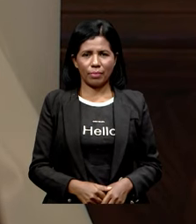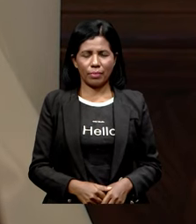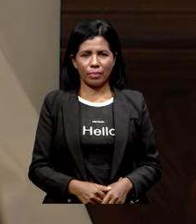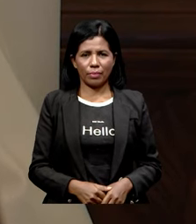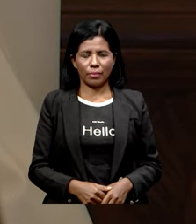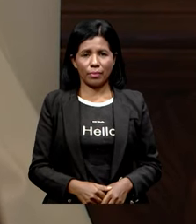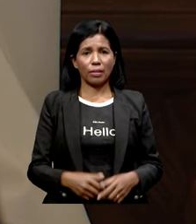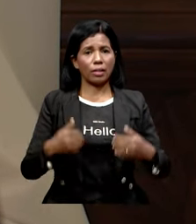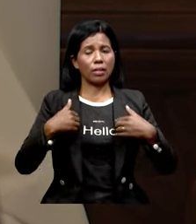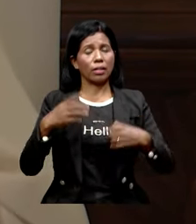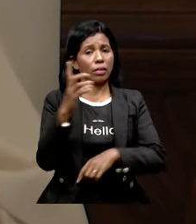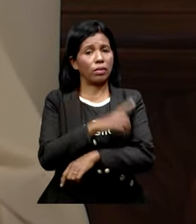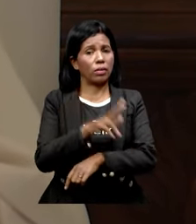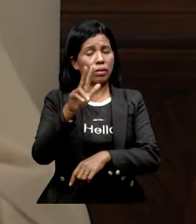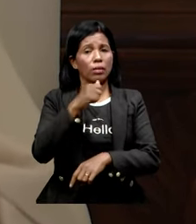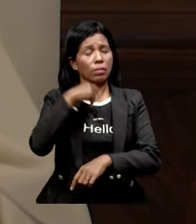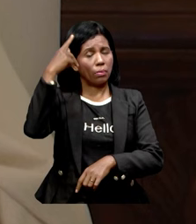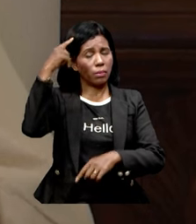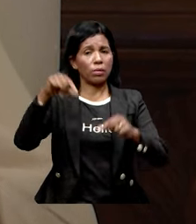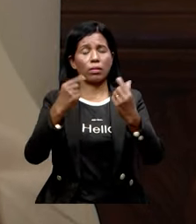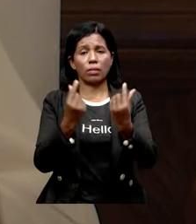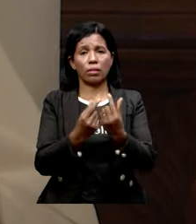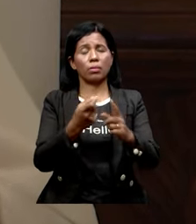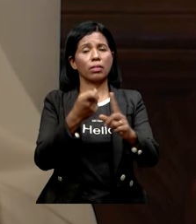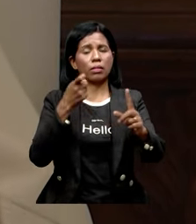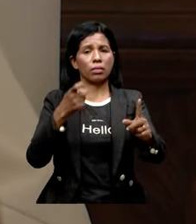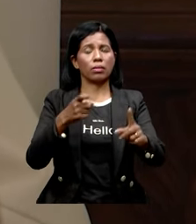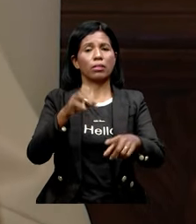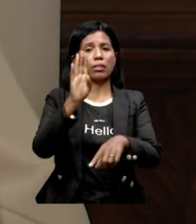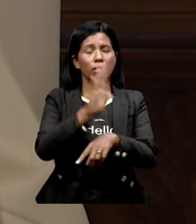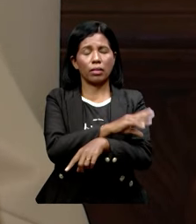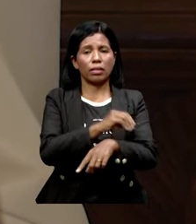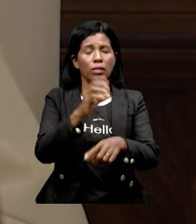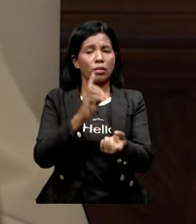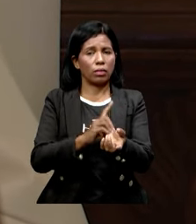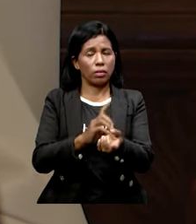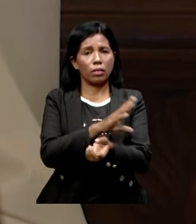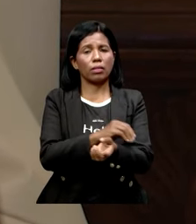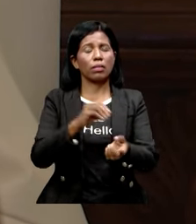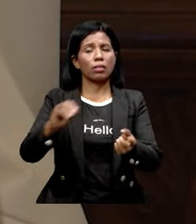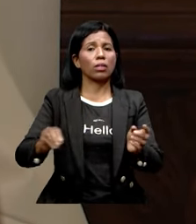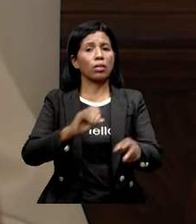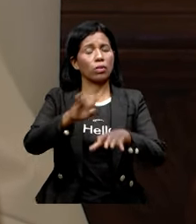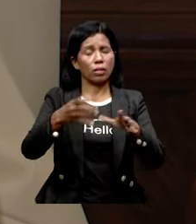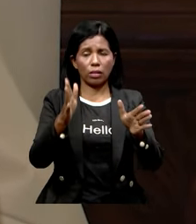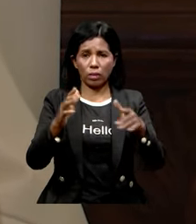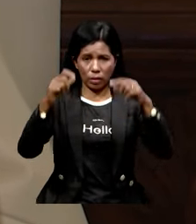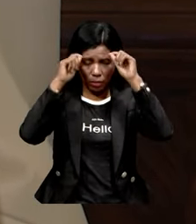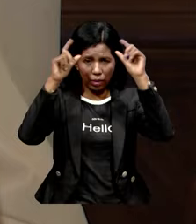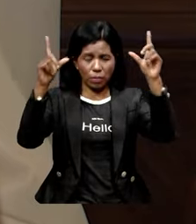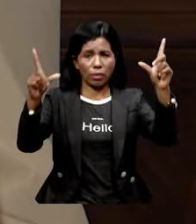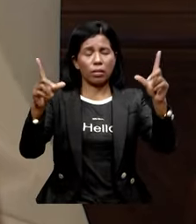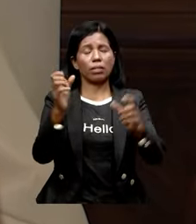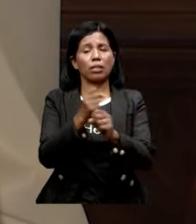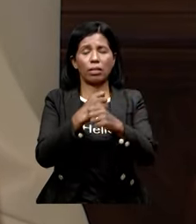Falta Loron Todo, Papa Francisco, ou delegação composto Rússia Cardeal, médico, protocolo, incluído jornalista Cira, setor Timor-Leste, ou de